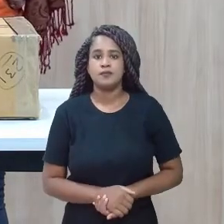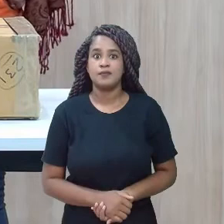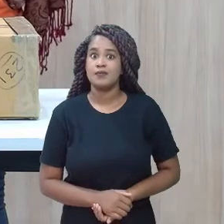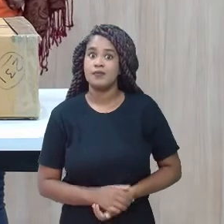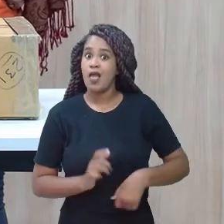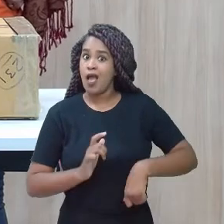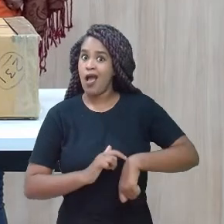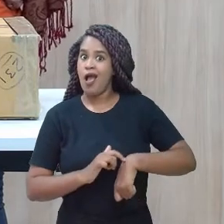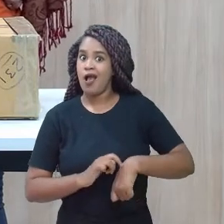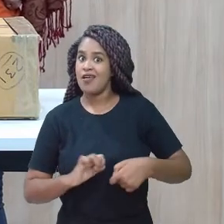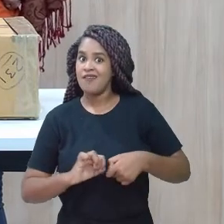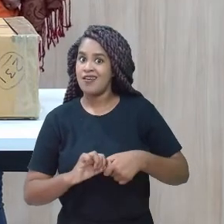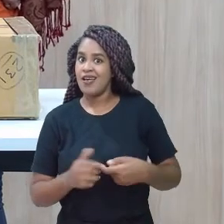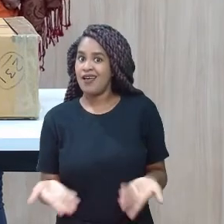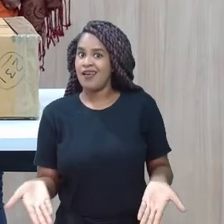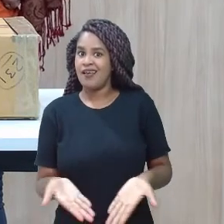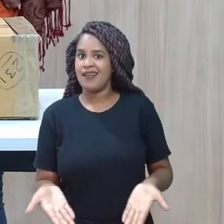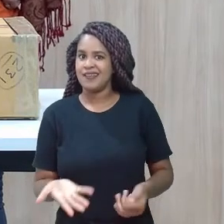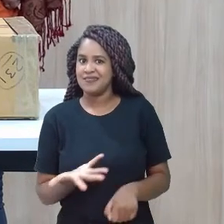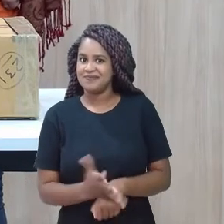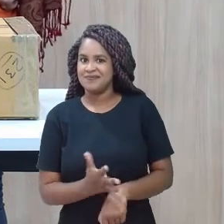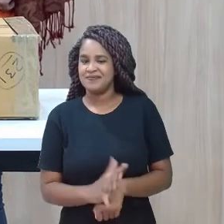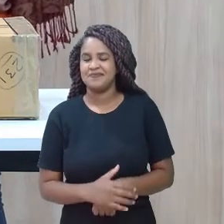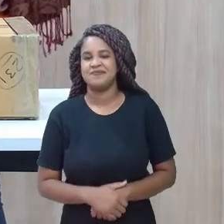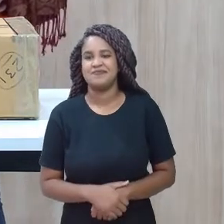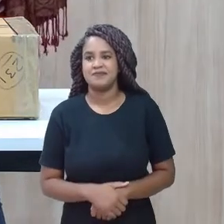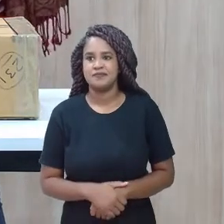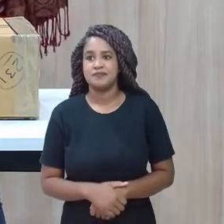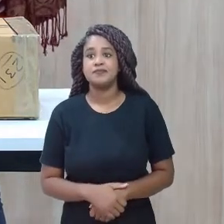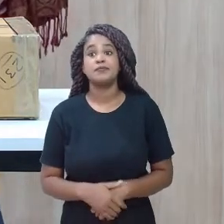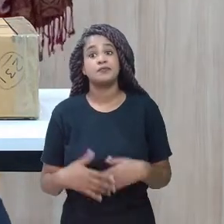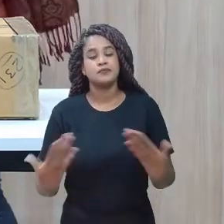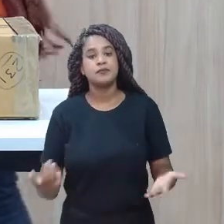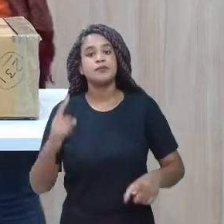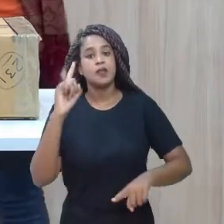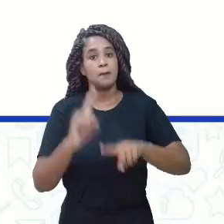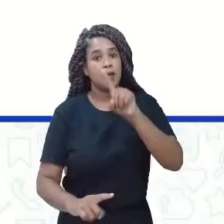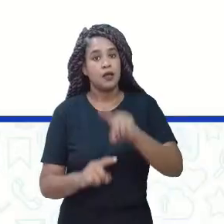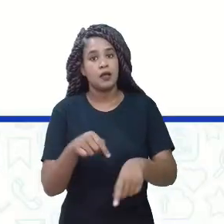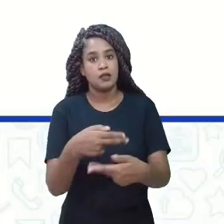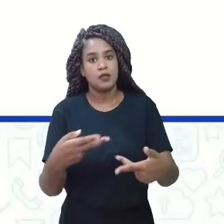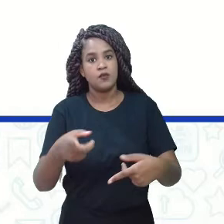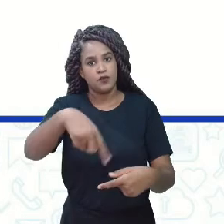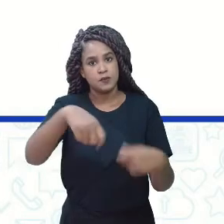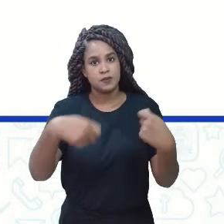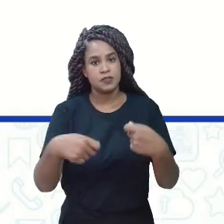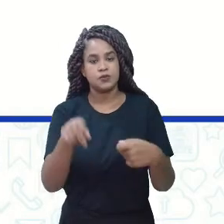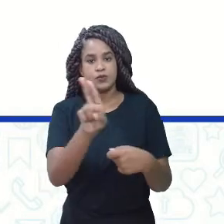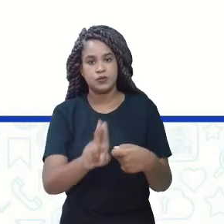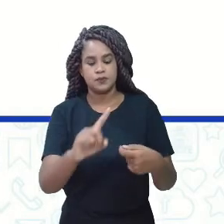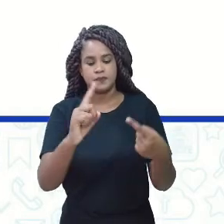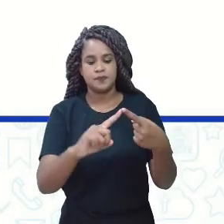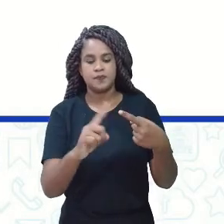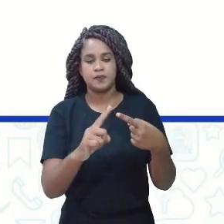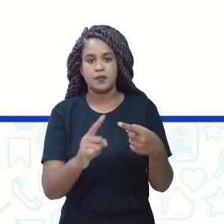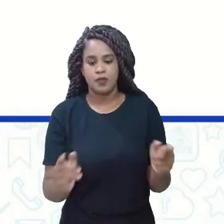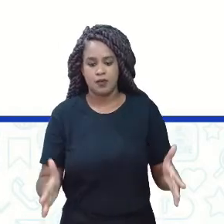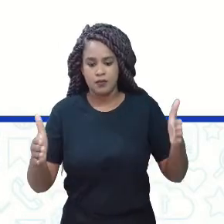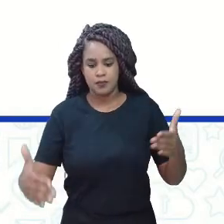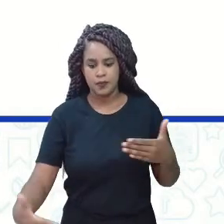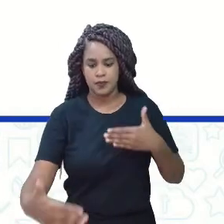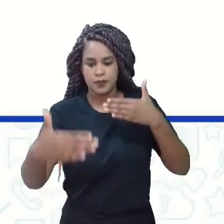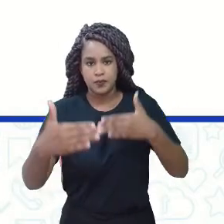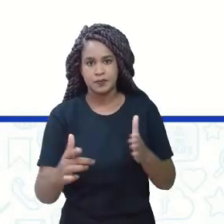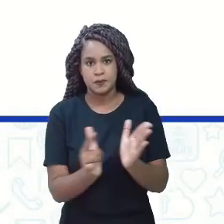Hora de fazer, hora de fazer. Bom, os materiais que você pode ter. Caixa de papelão, tampa de caixa